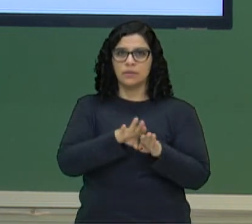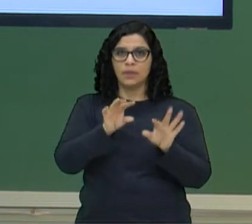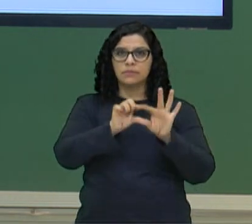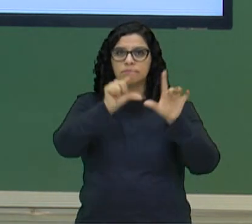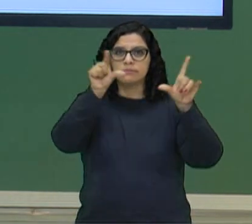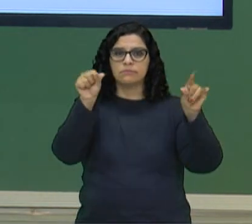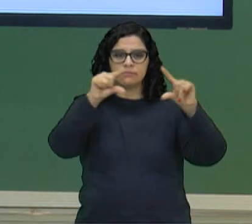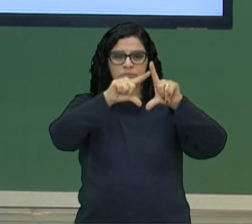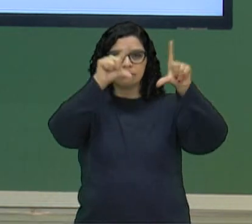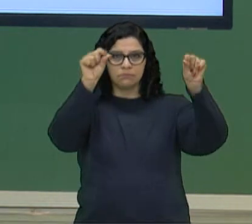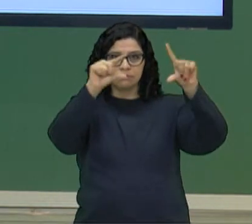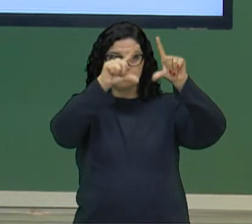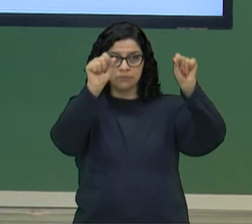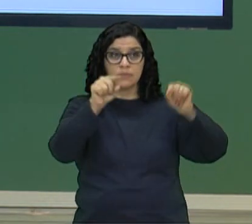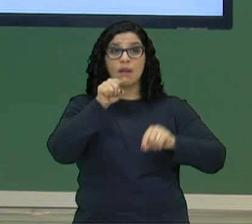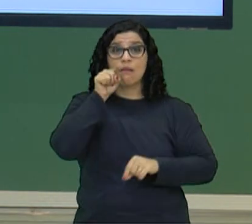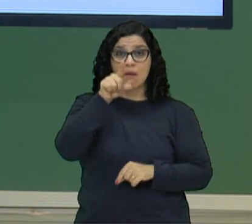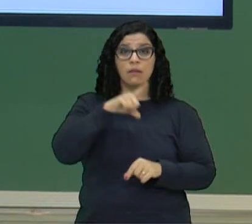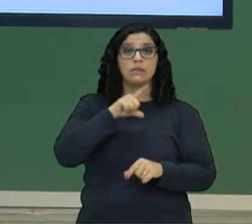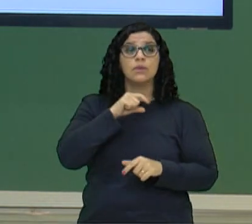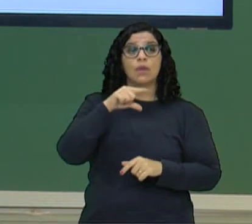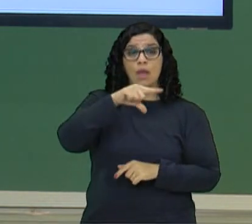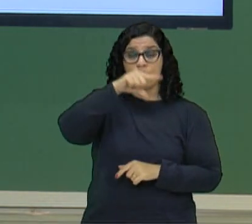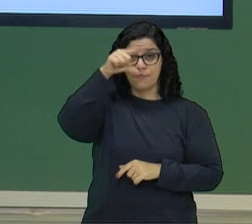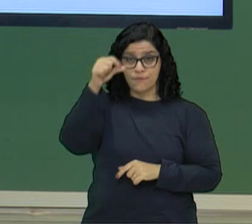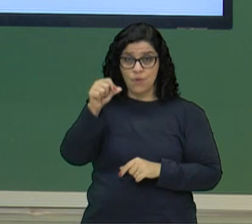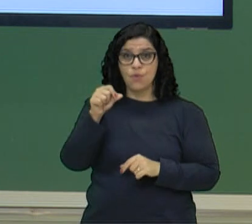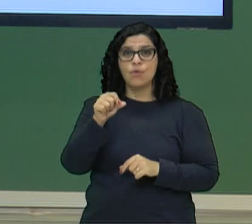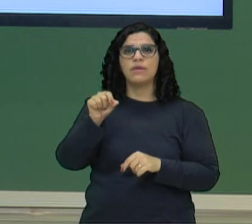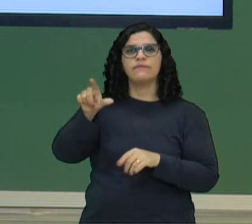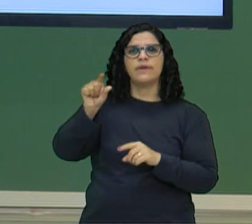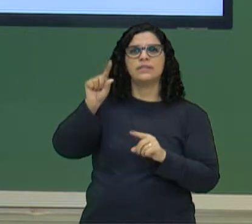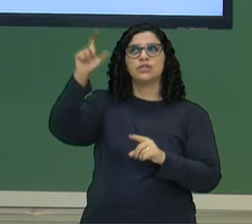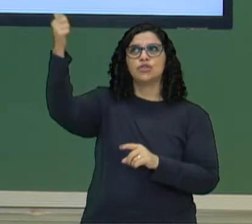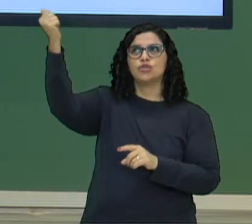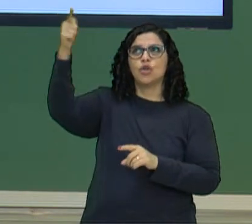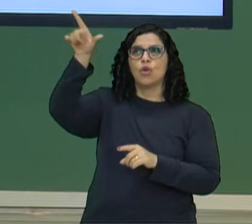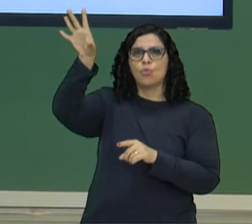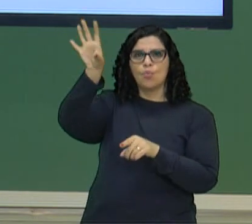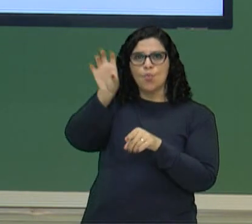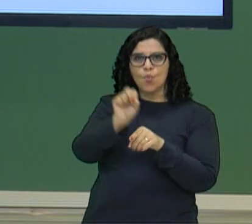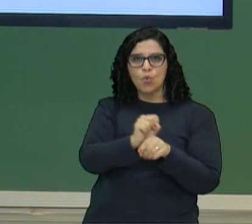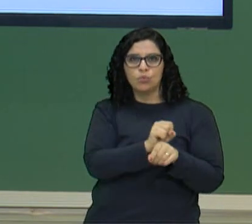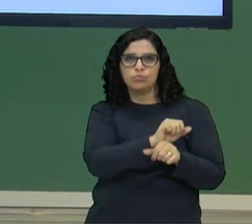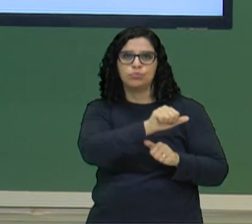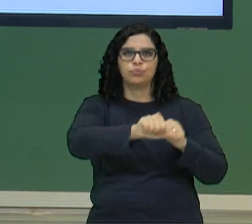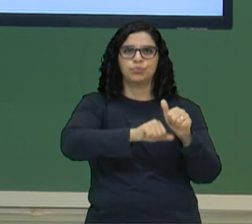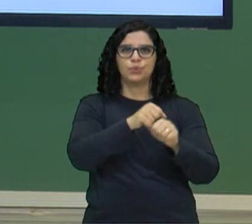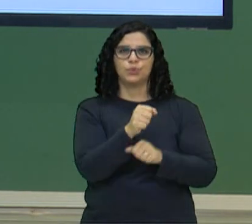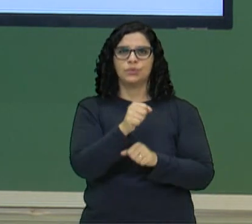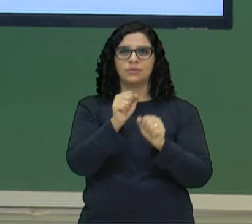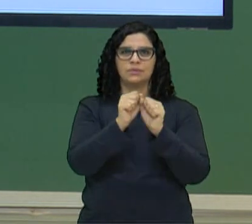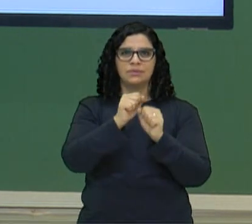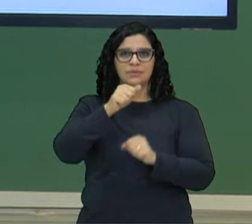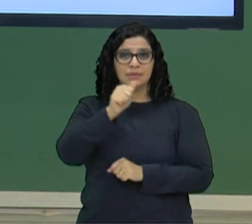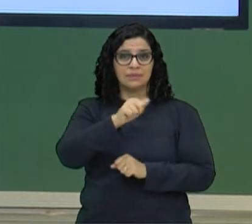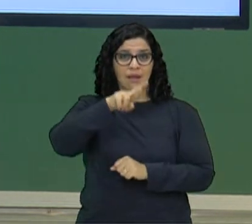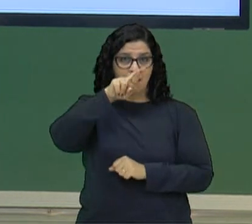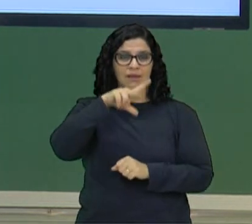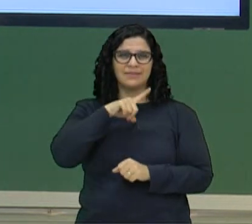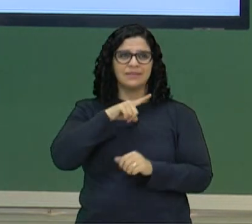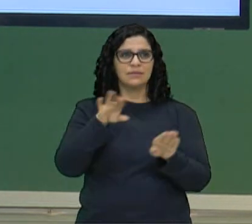folhas. Lá nas folhas, essa folha que faz fotossíntese, que absorve gás carbônico, o que a gente vai encontrar na